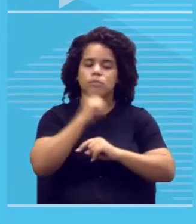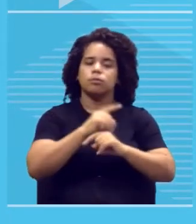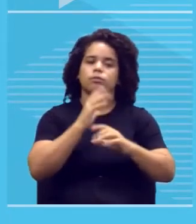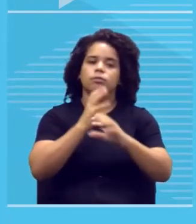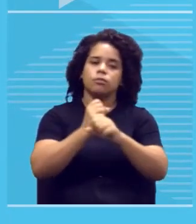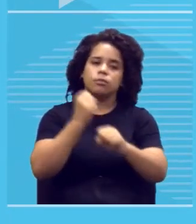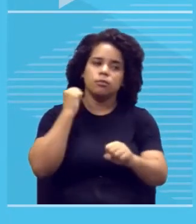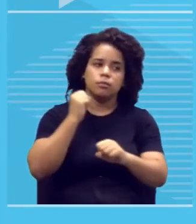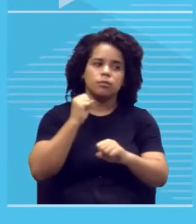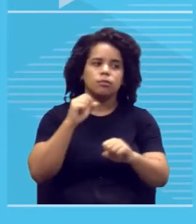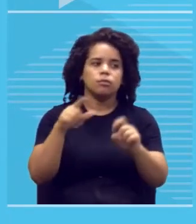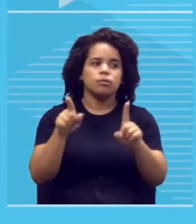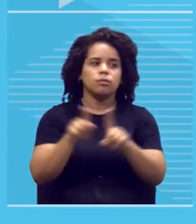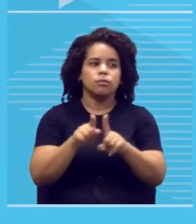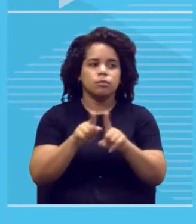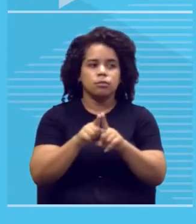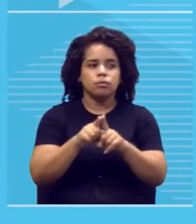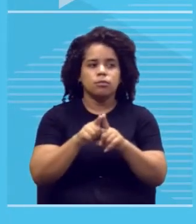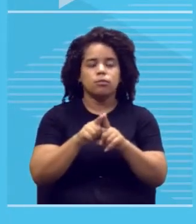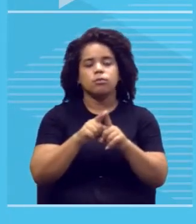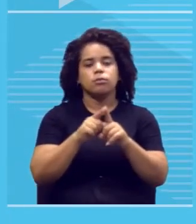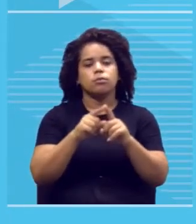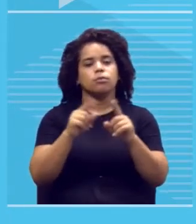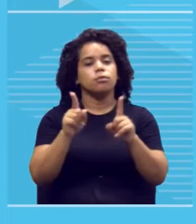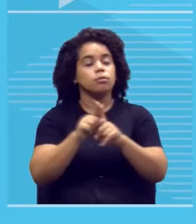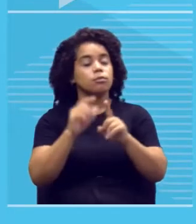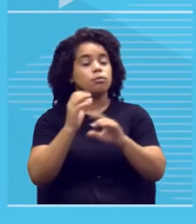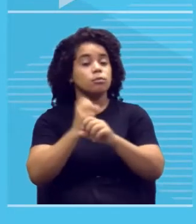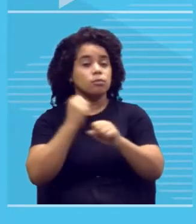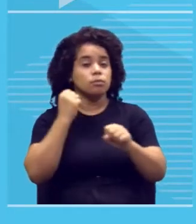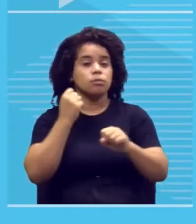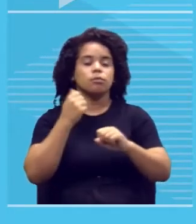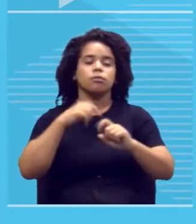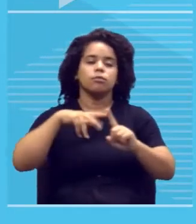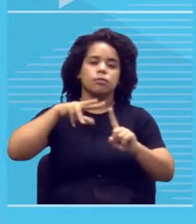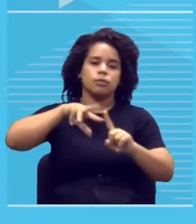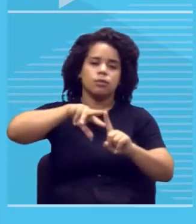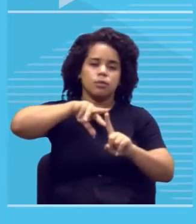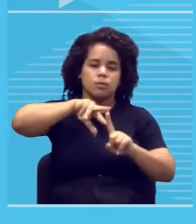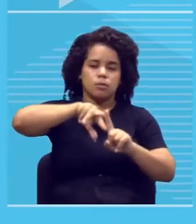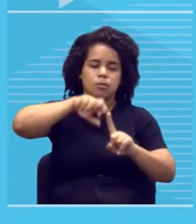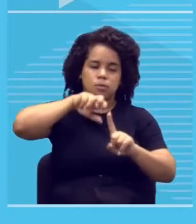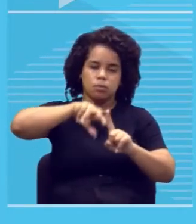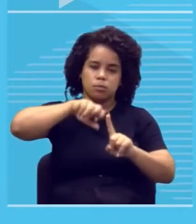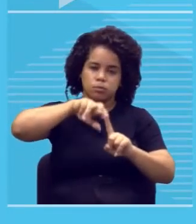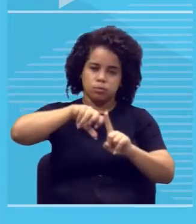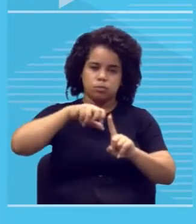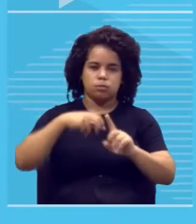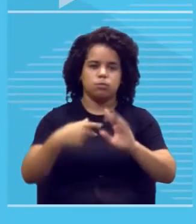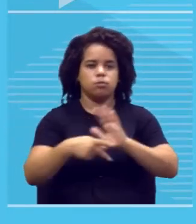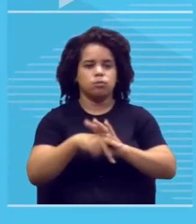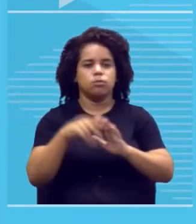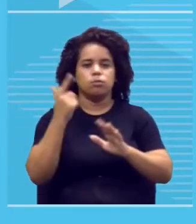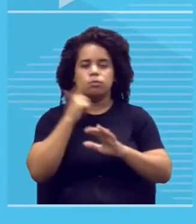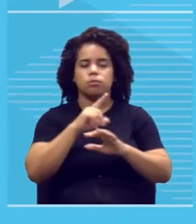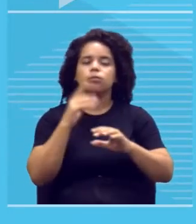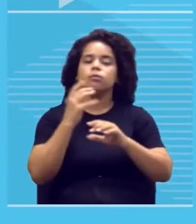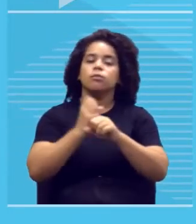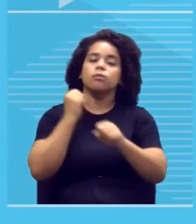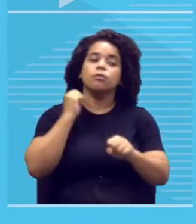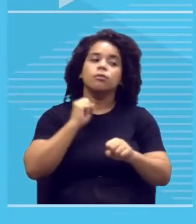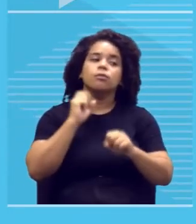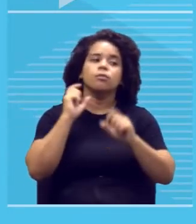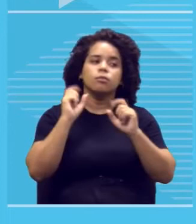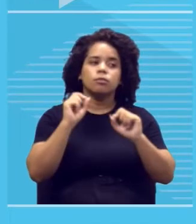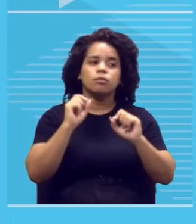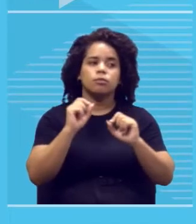com ela que parte da sociedade foram exploradas né nesse ganho de lucro tudo isso é vamos